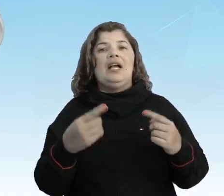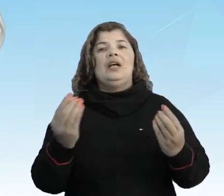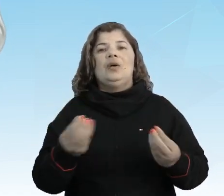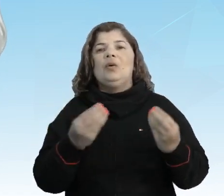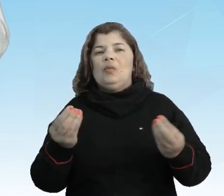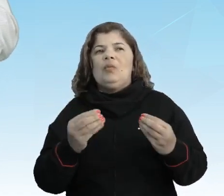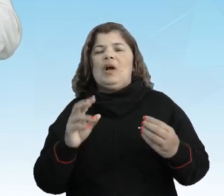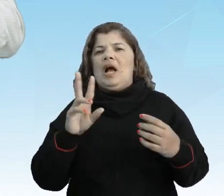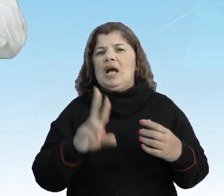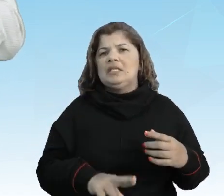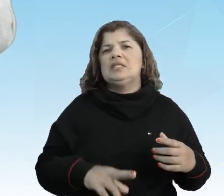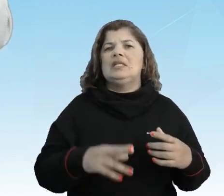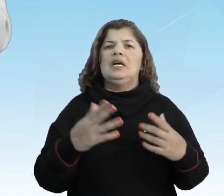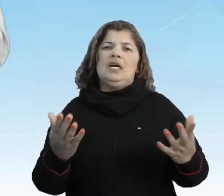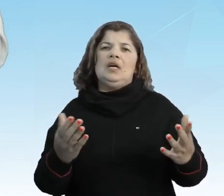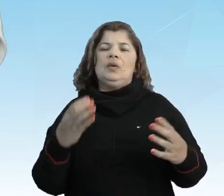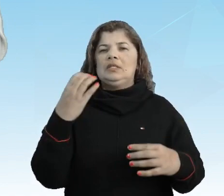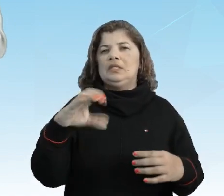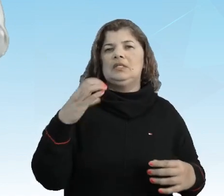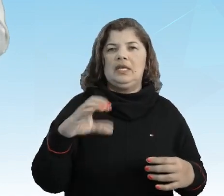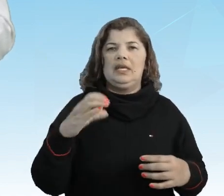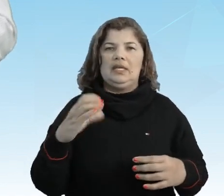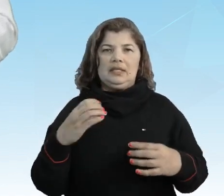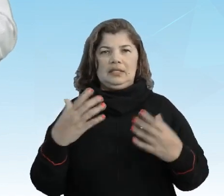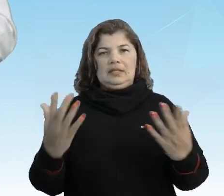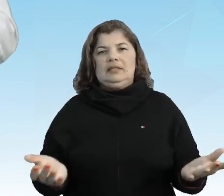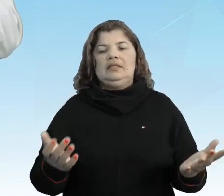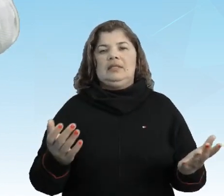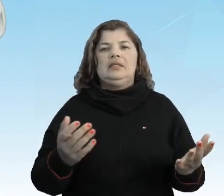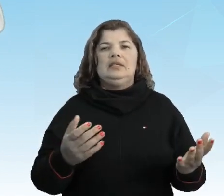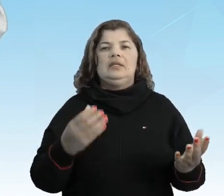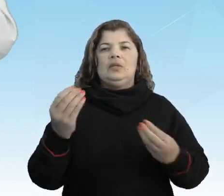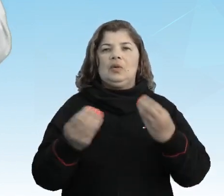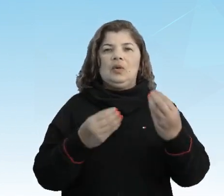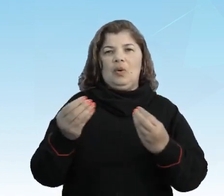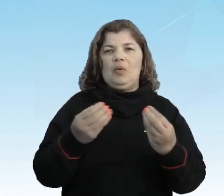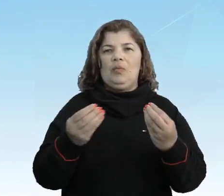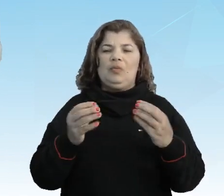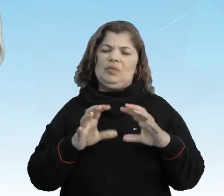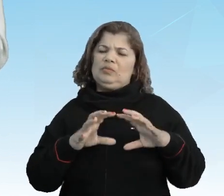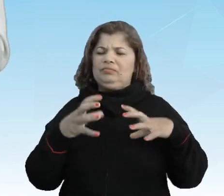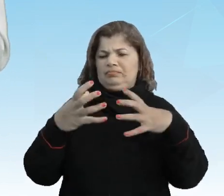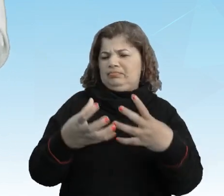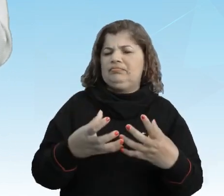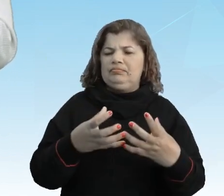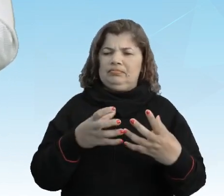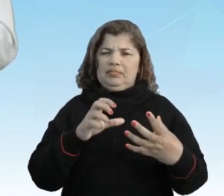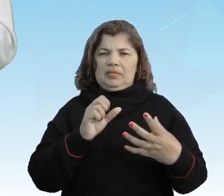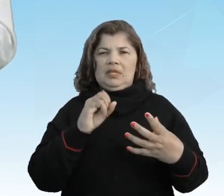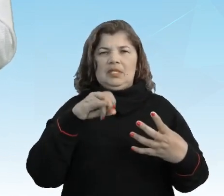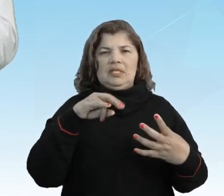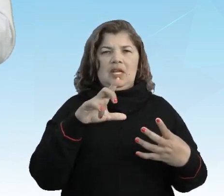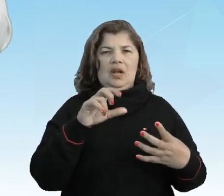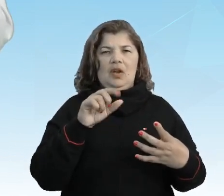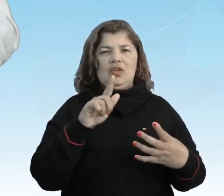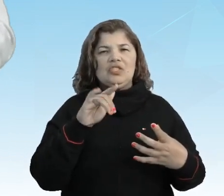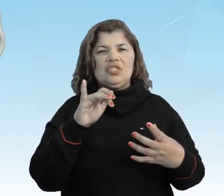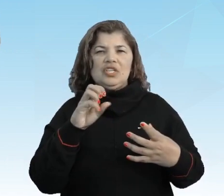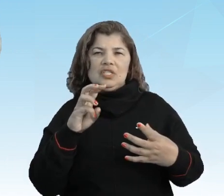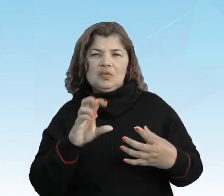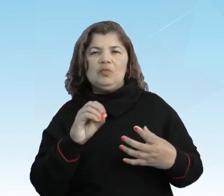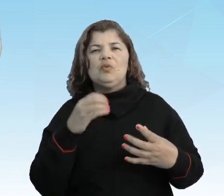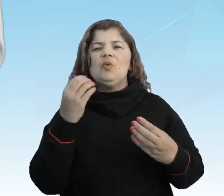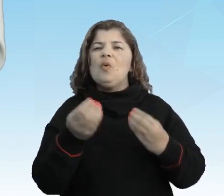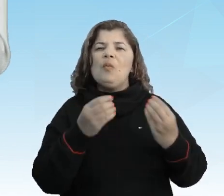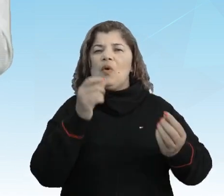Razão, né? A ciência, né? O silogismo que teria dado ideias para que as